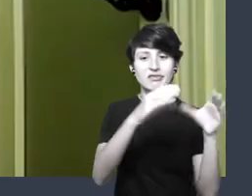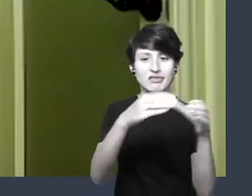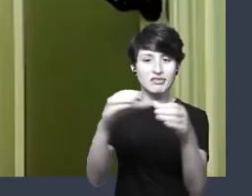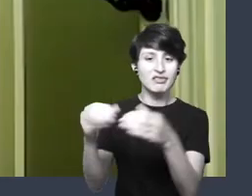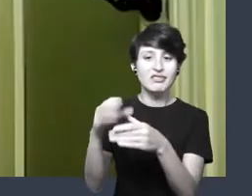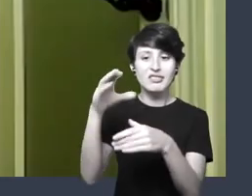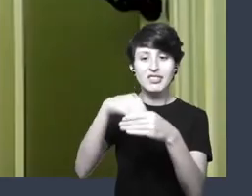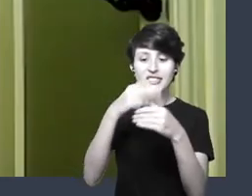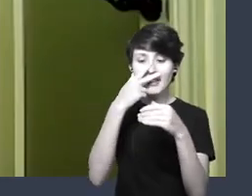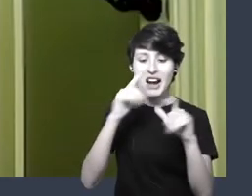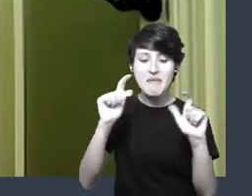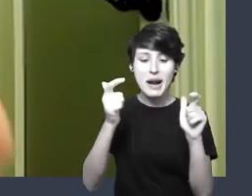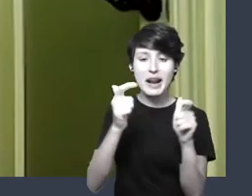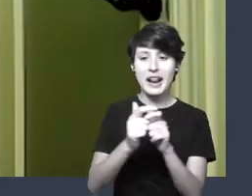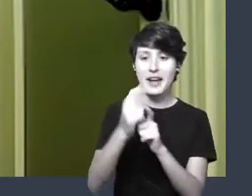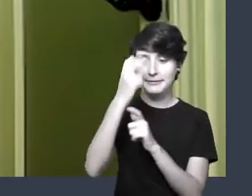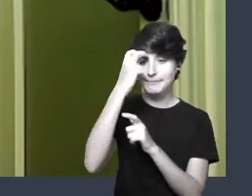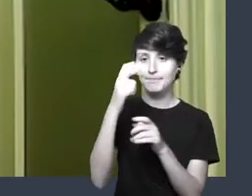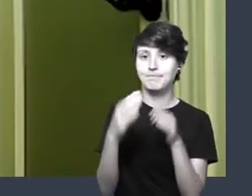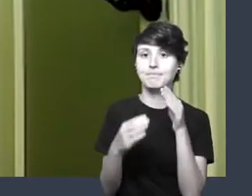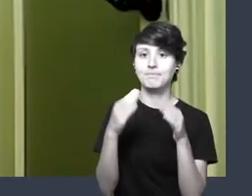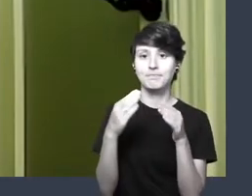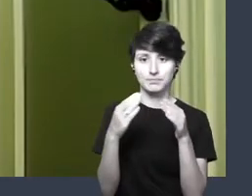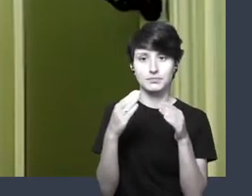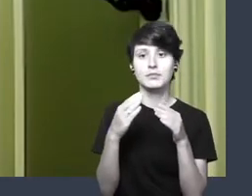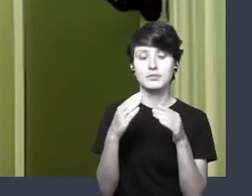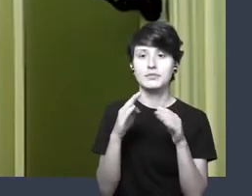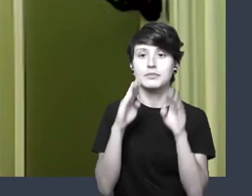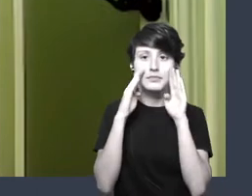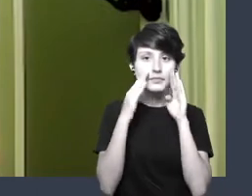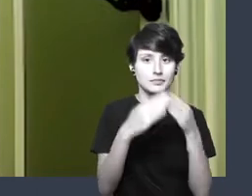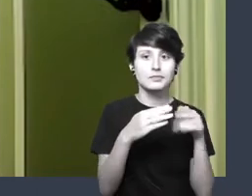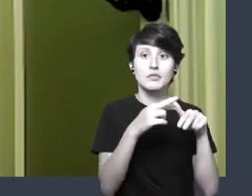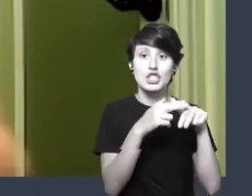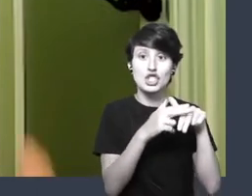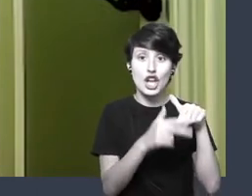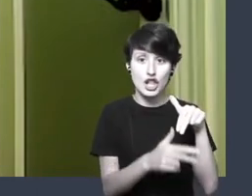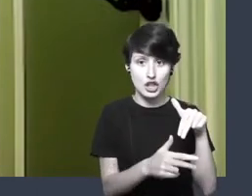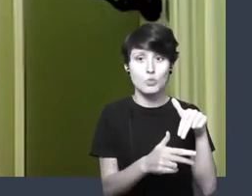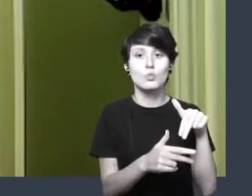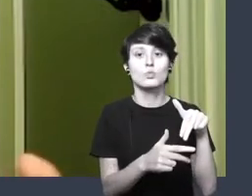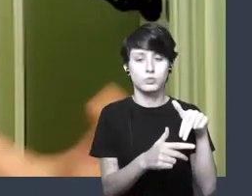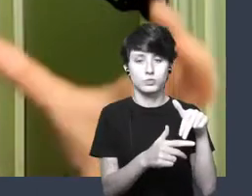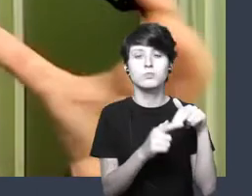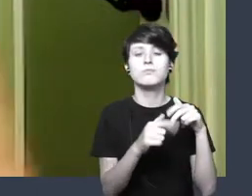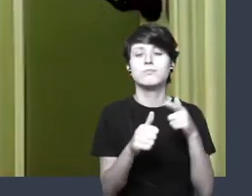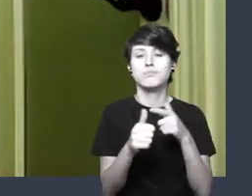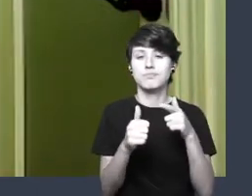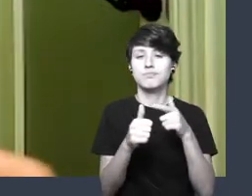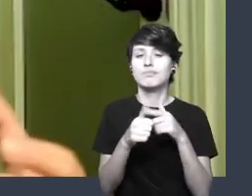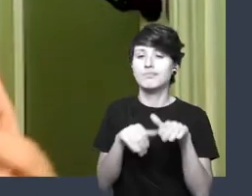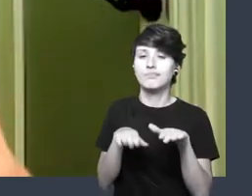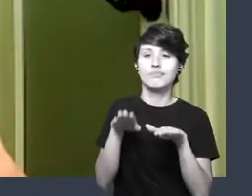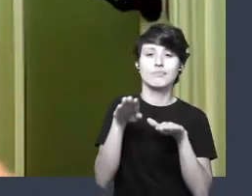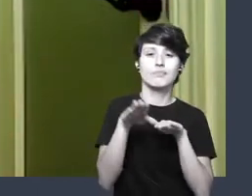artificial. Então, num primeiro momento, a gente foca mais em minorias de gênero. Então, como eu falei, o primeiro passo é a gente